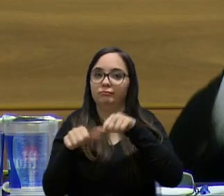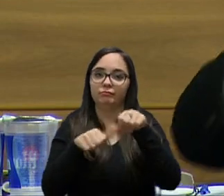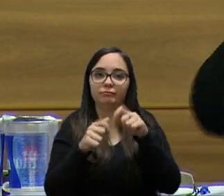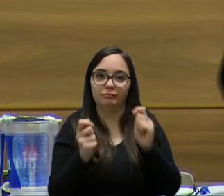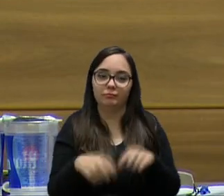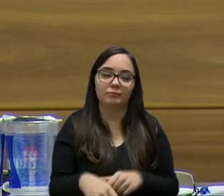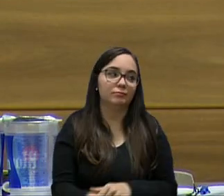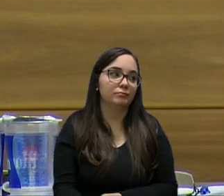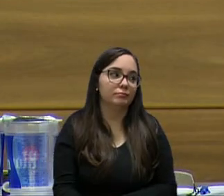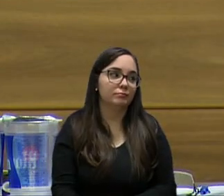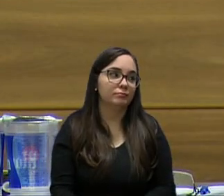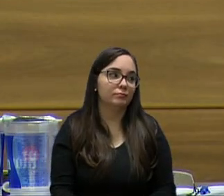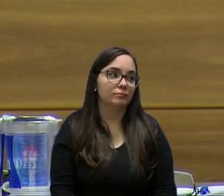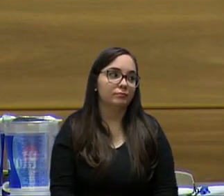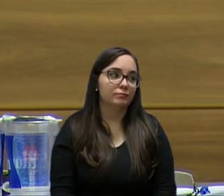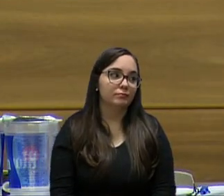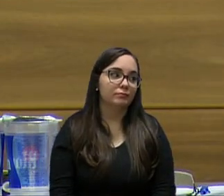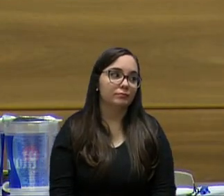correção